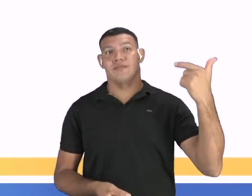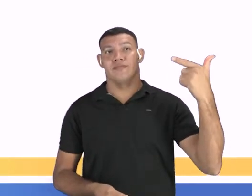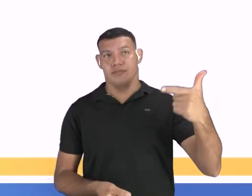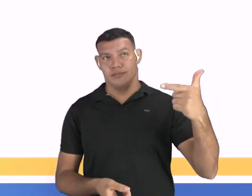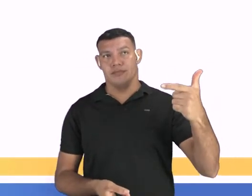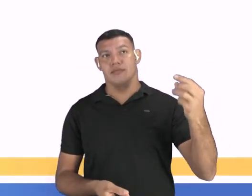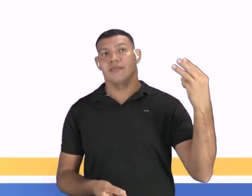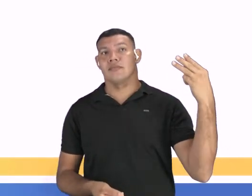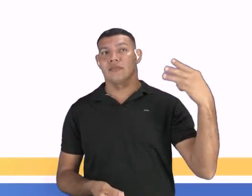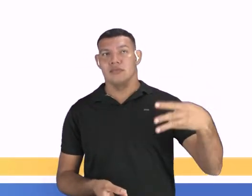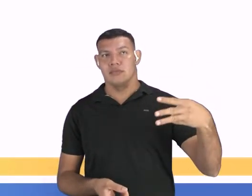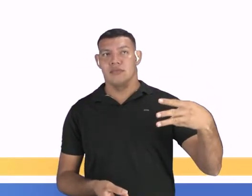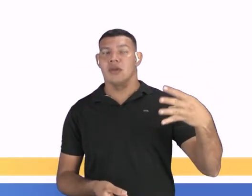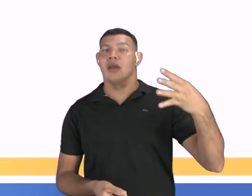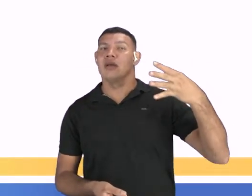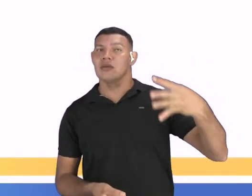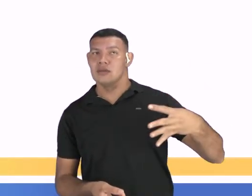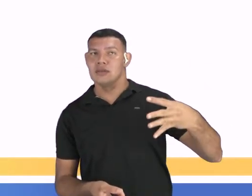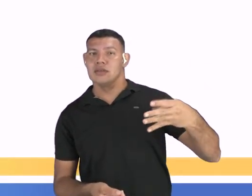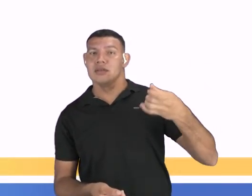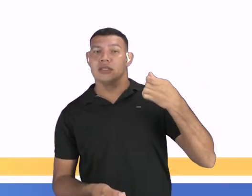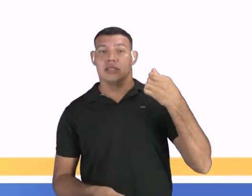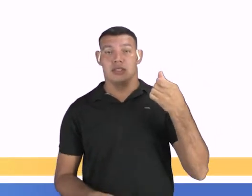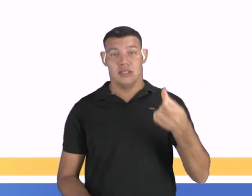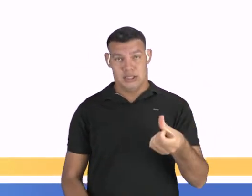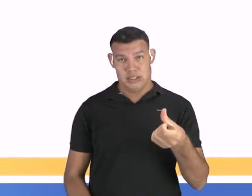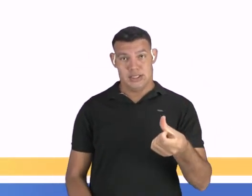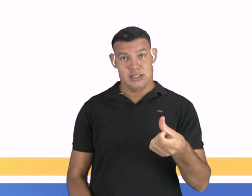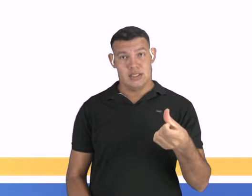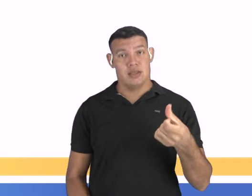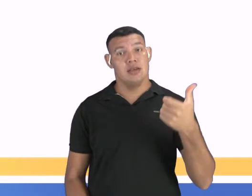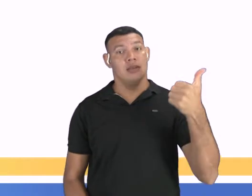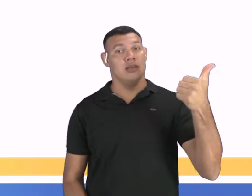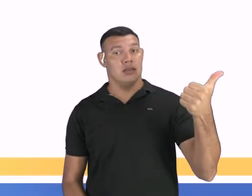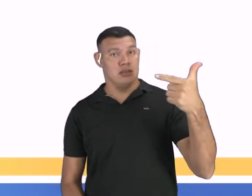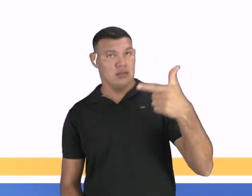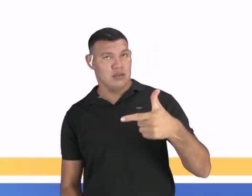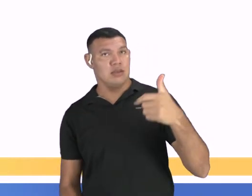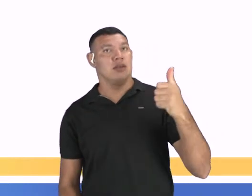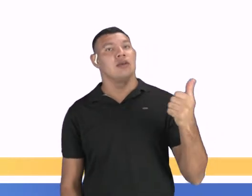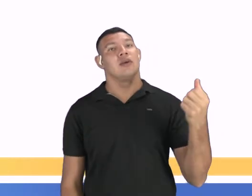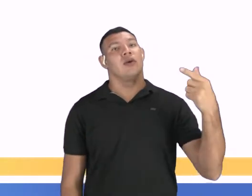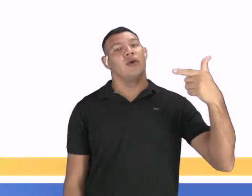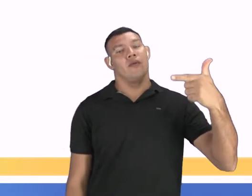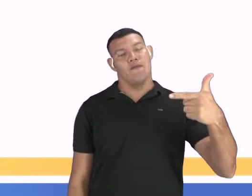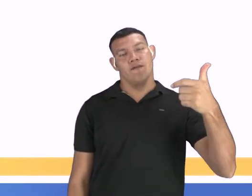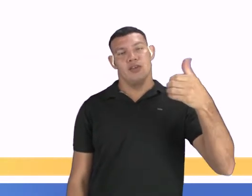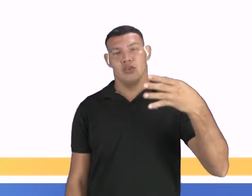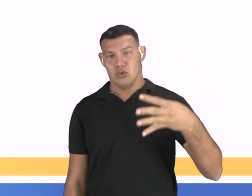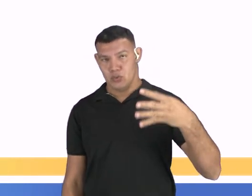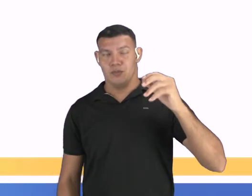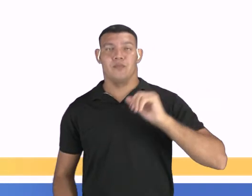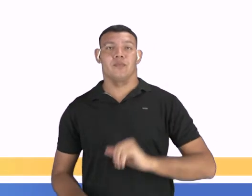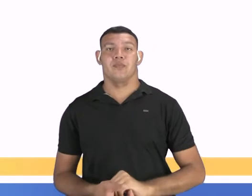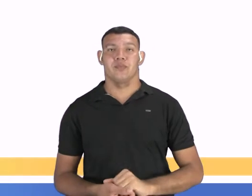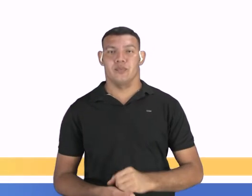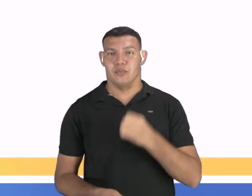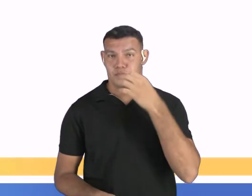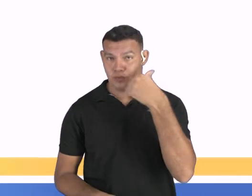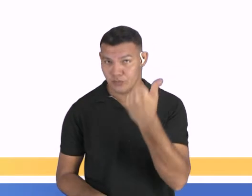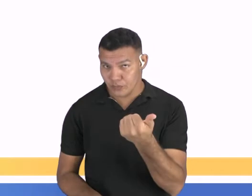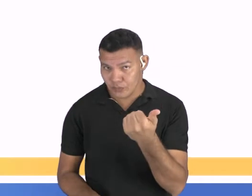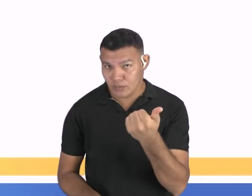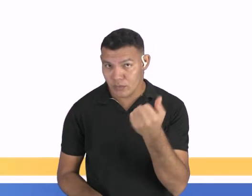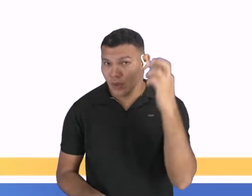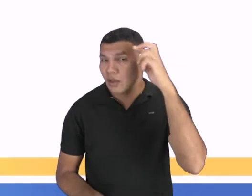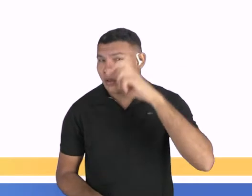2, 3, 4, 6, 12 e 24. Muito bem. Então, observe